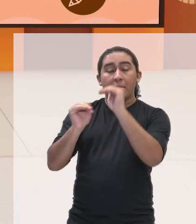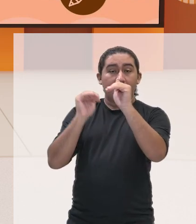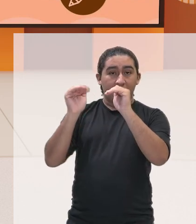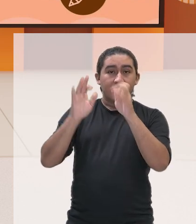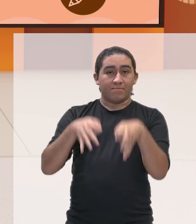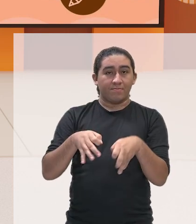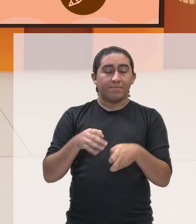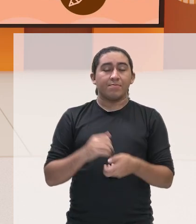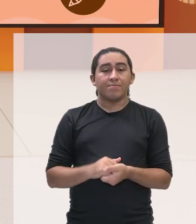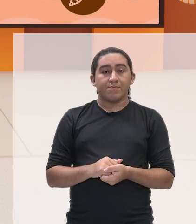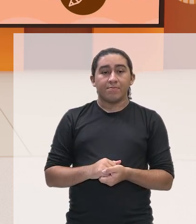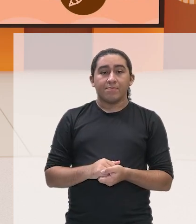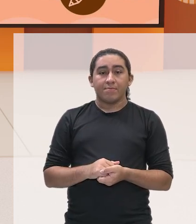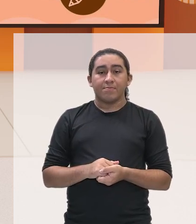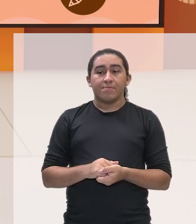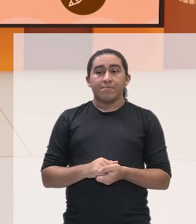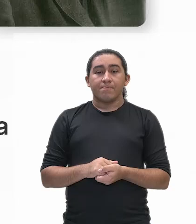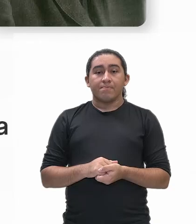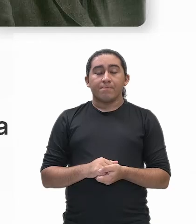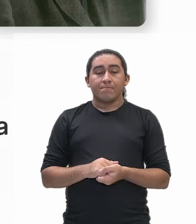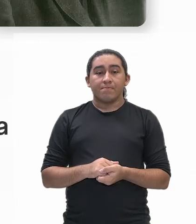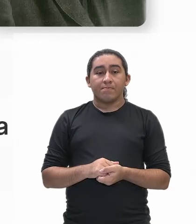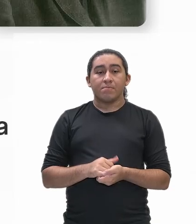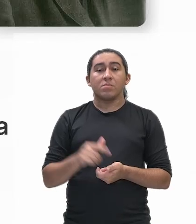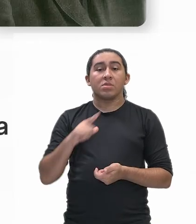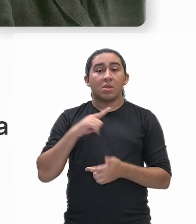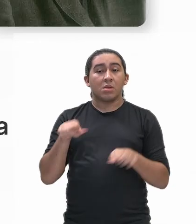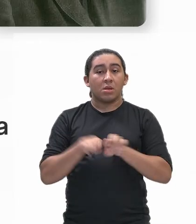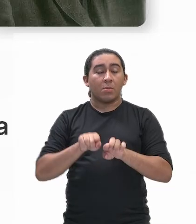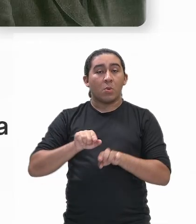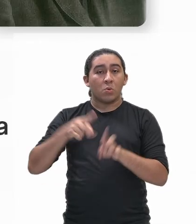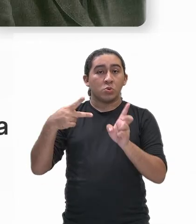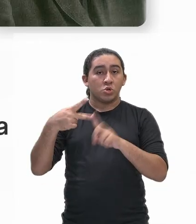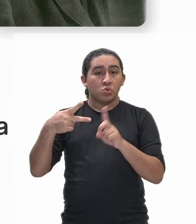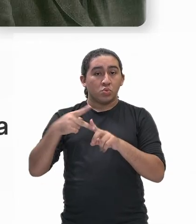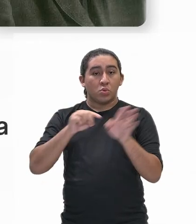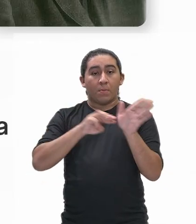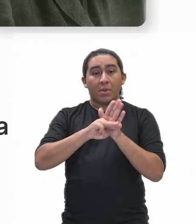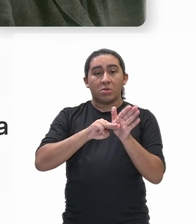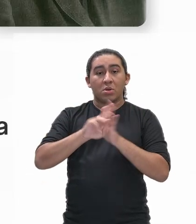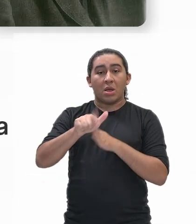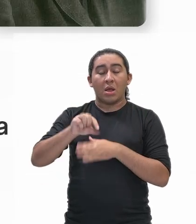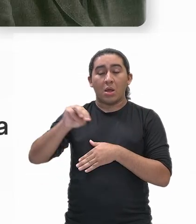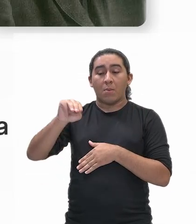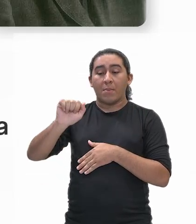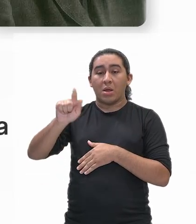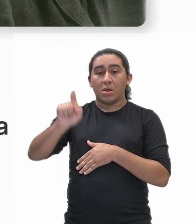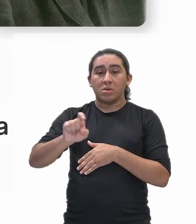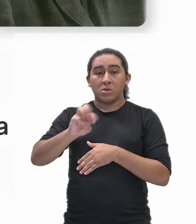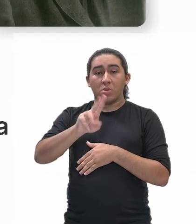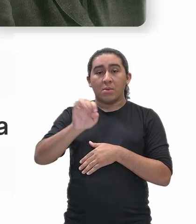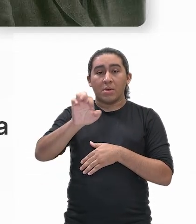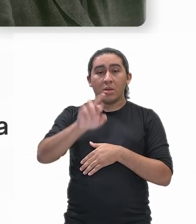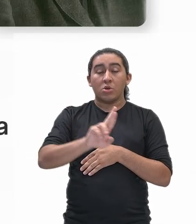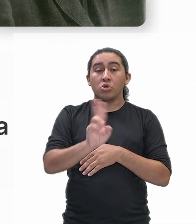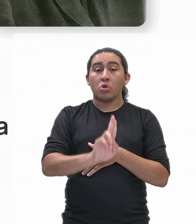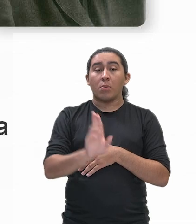órgãos. Muito bem. E aí nós temos um segundo método, que é o método